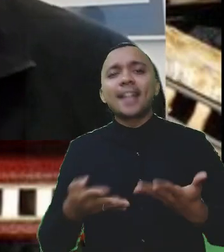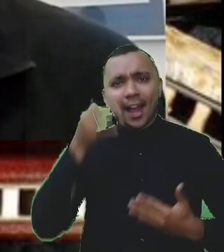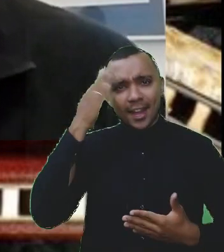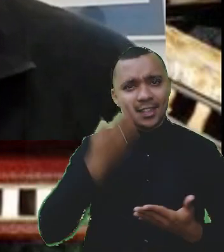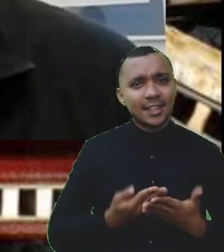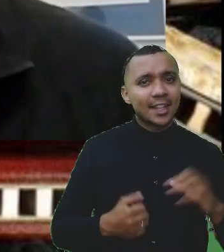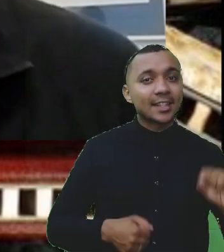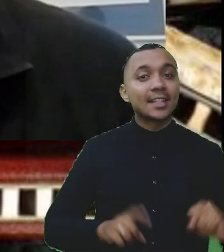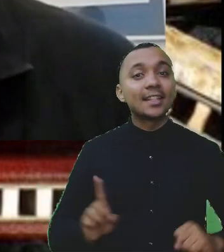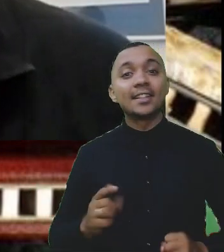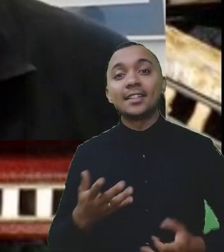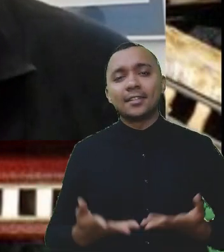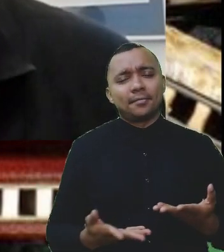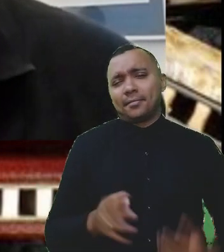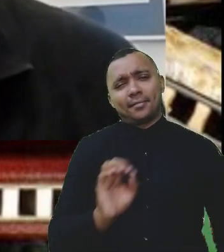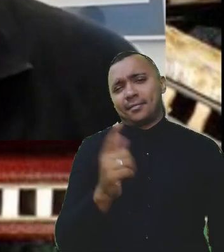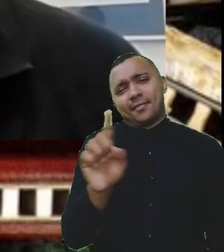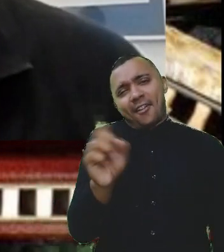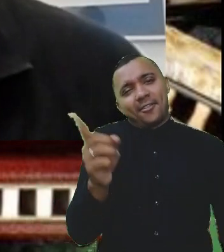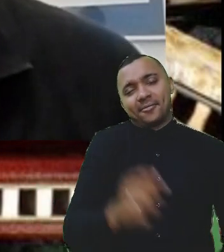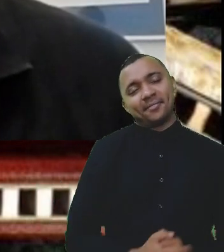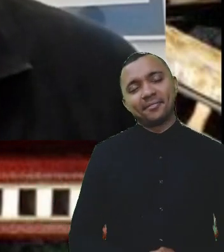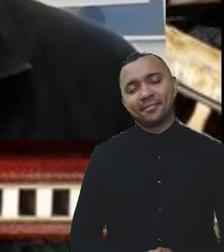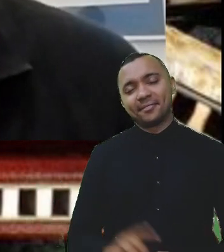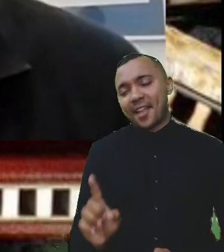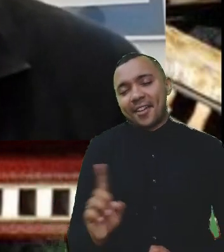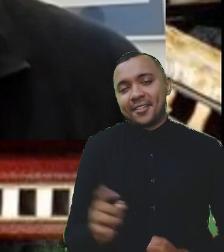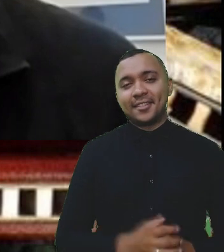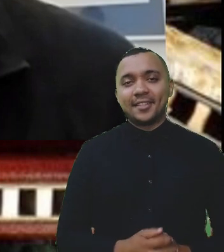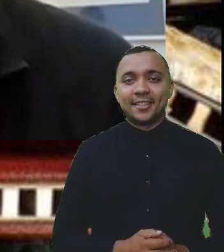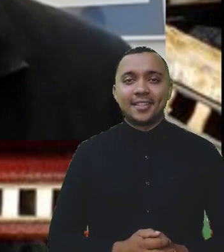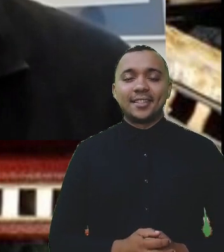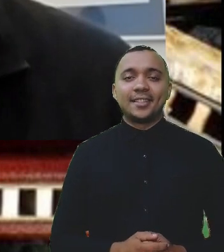nisso? Claro que não, né? É claro que não.